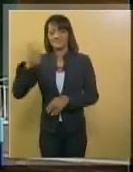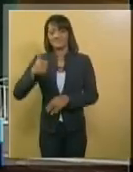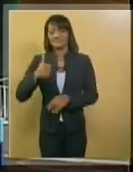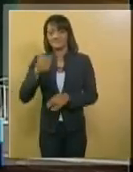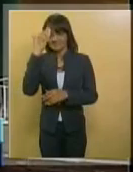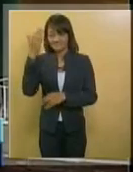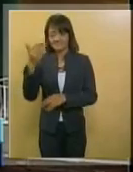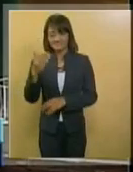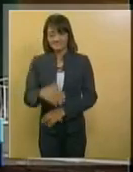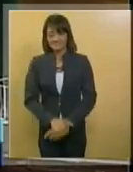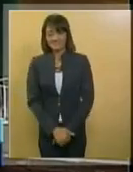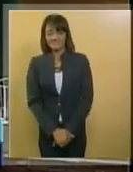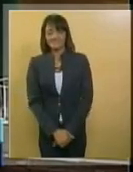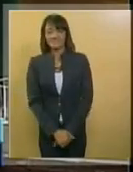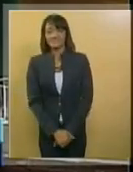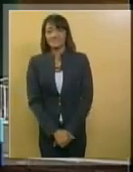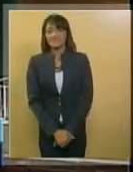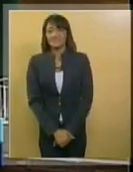Muito obrigada.